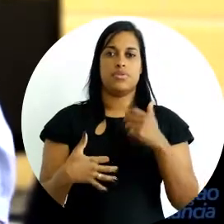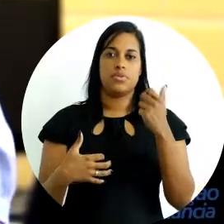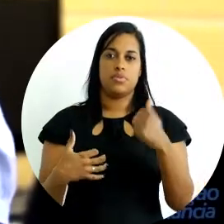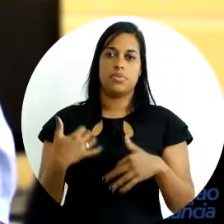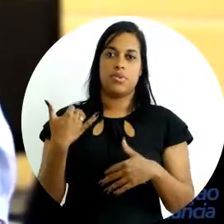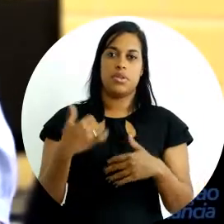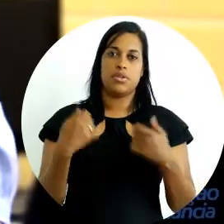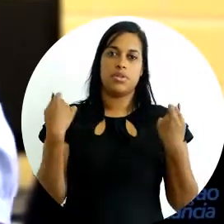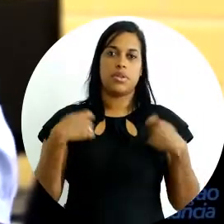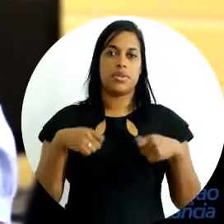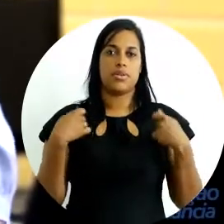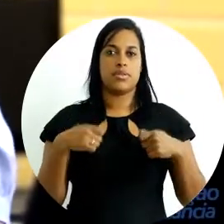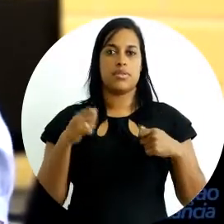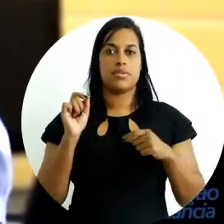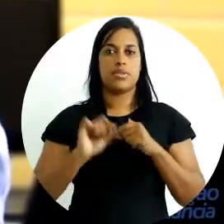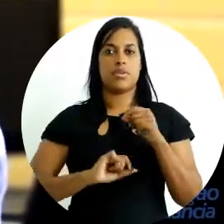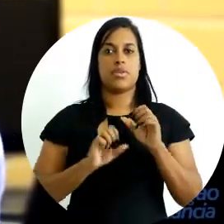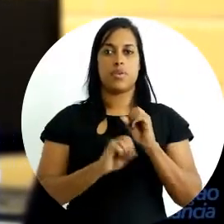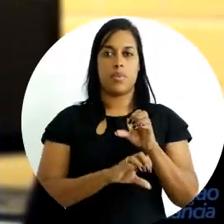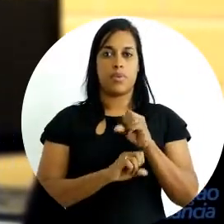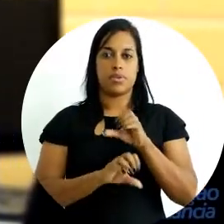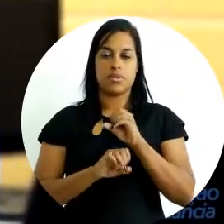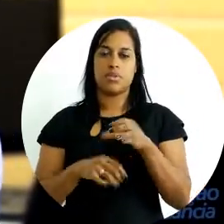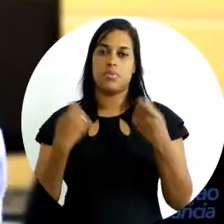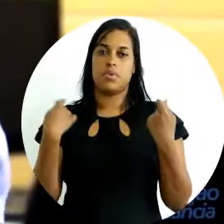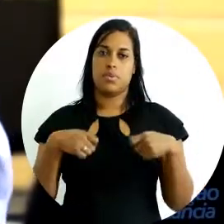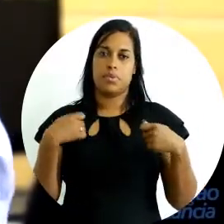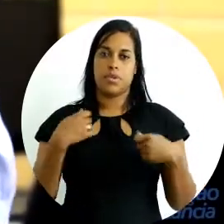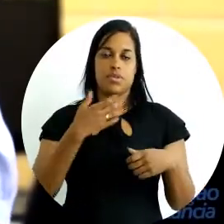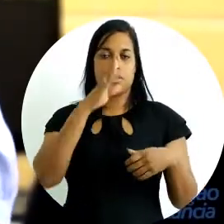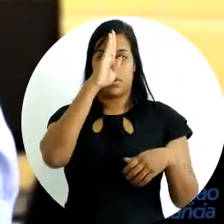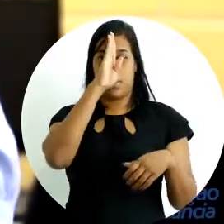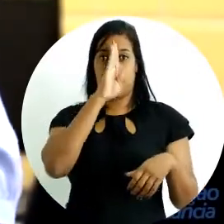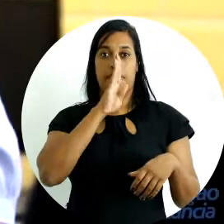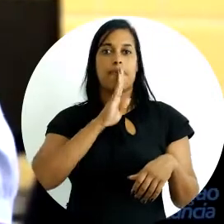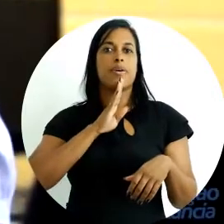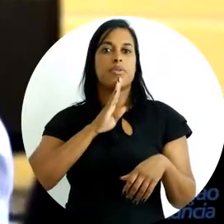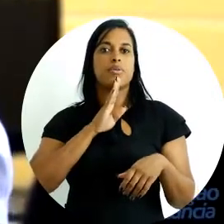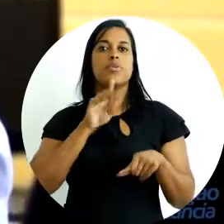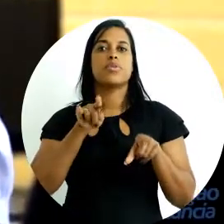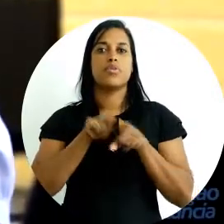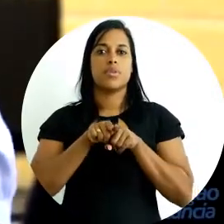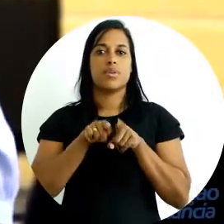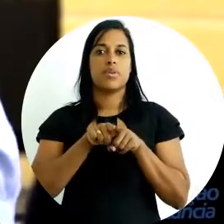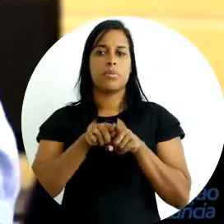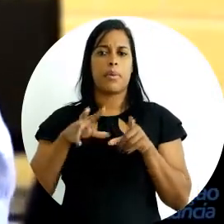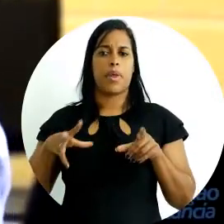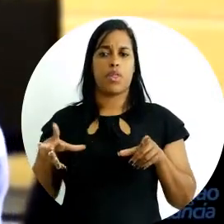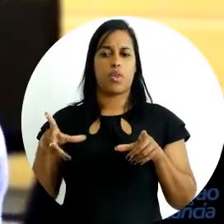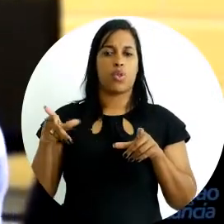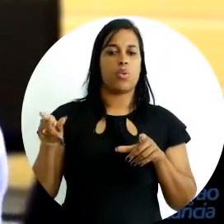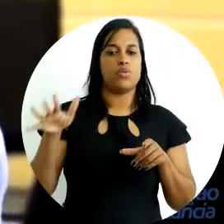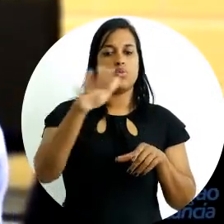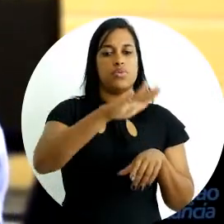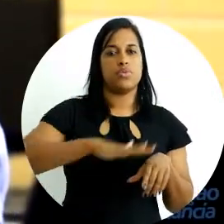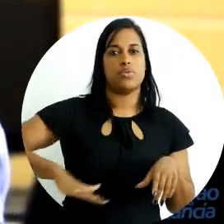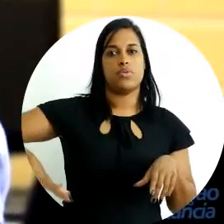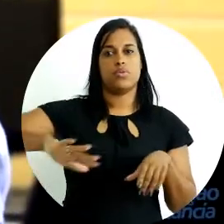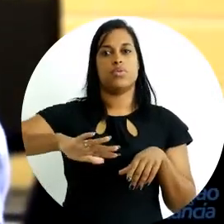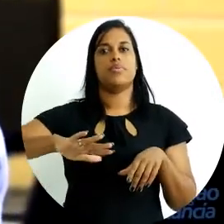se falando que é necessário que o ensino ele seja gratuito e seja para